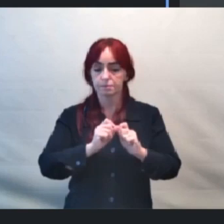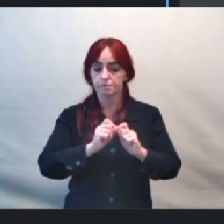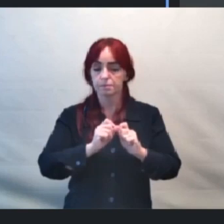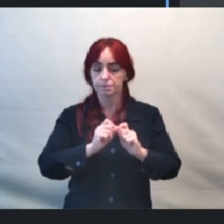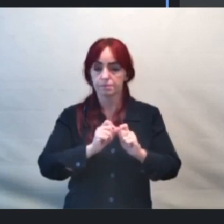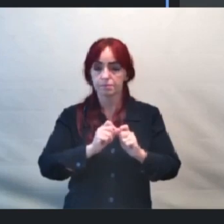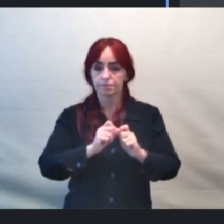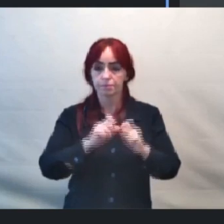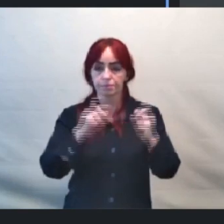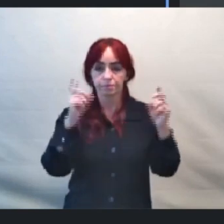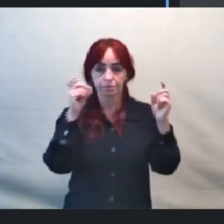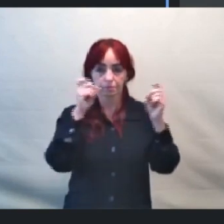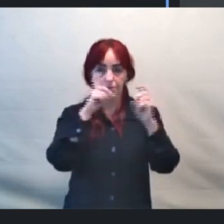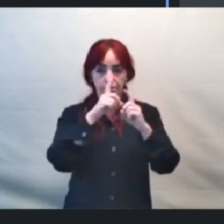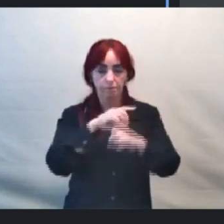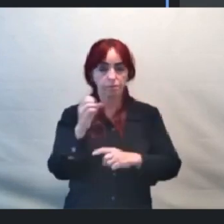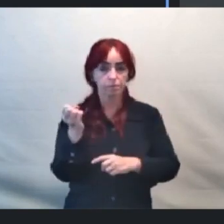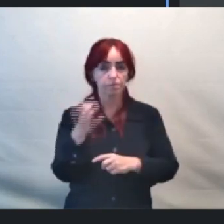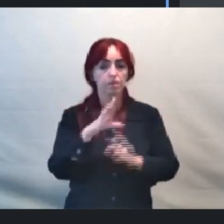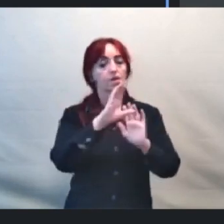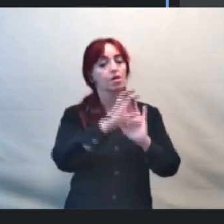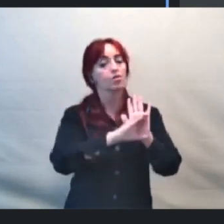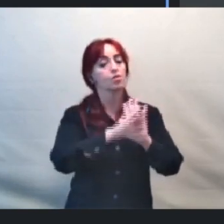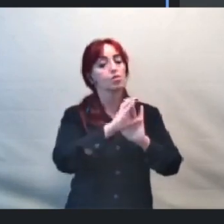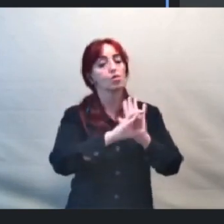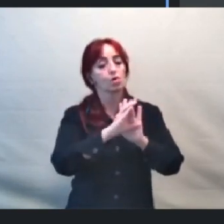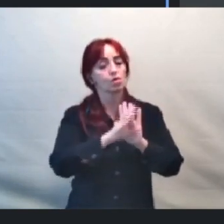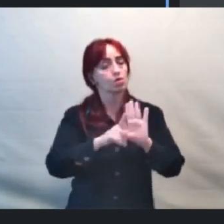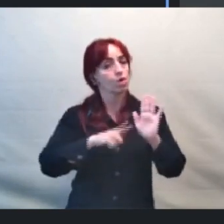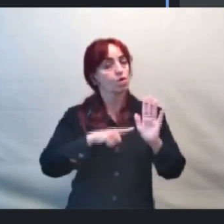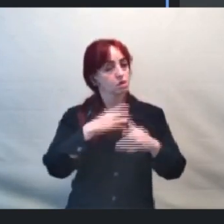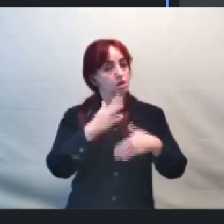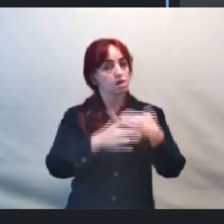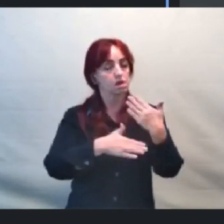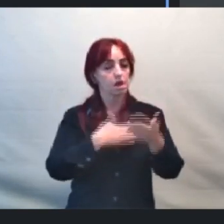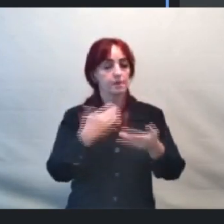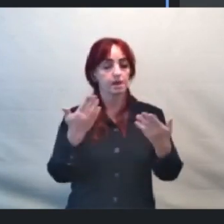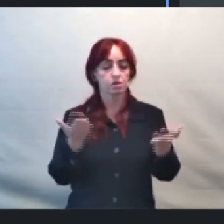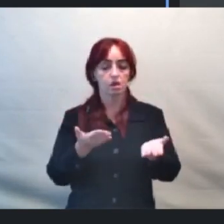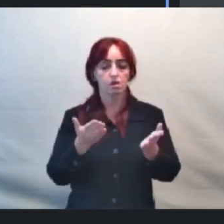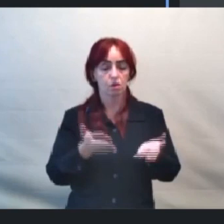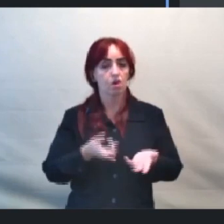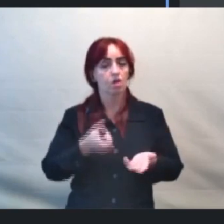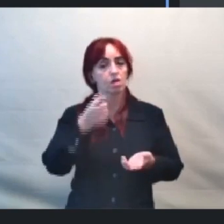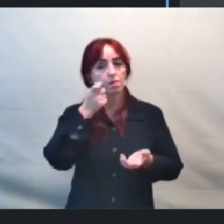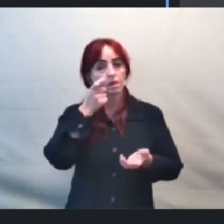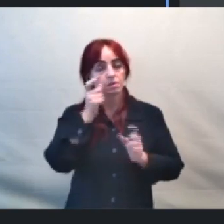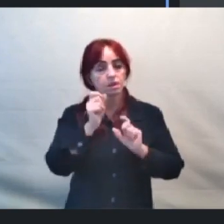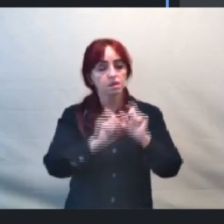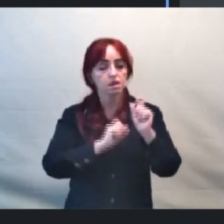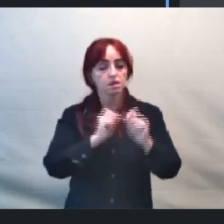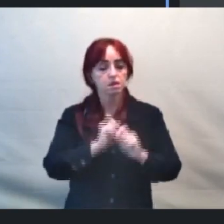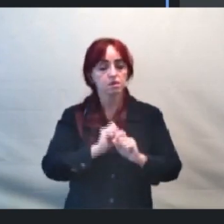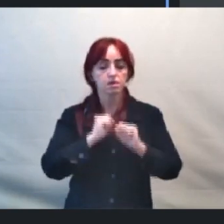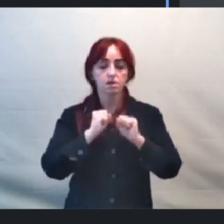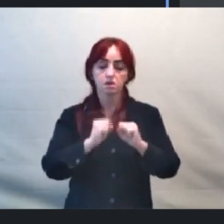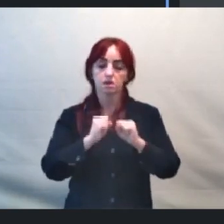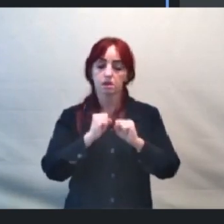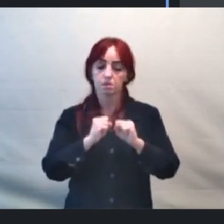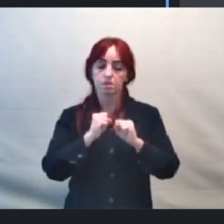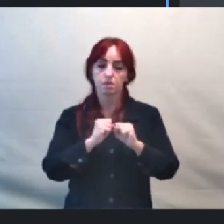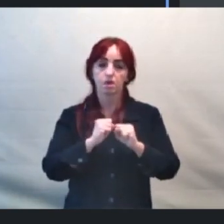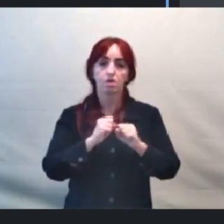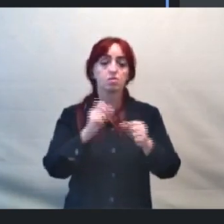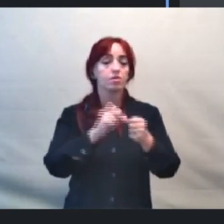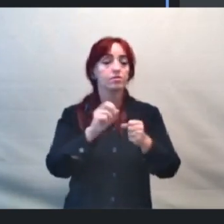de fazer um novo concurso, a gente está com ele em andamento agora, com a expectativa de que a gente possa fazer a nomeação